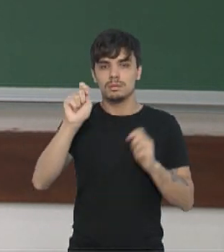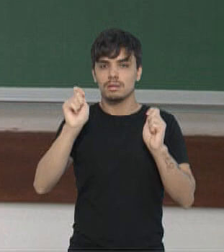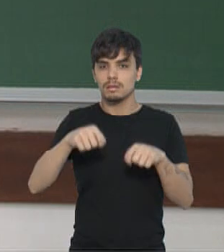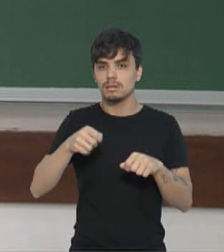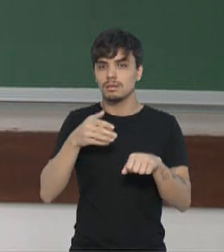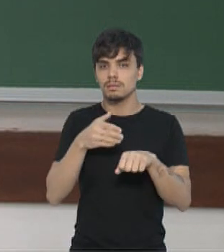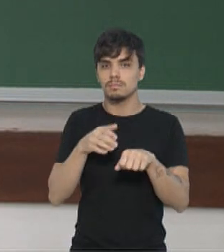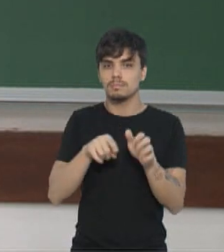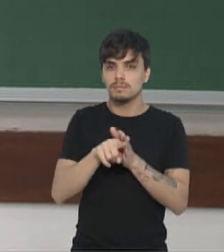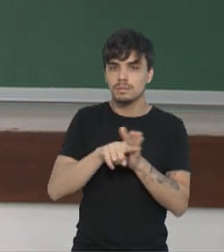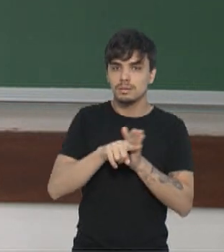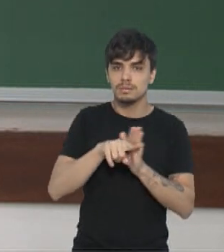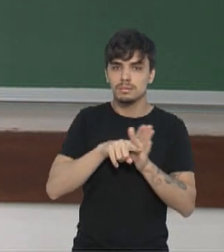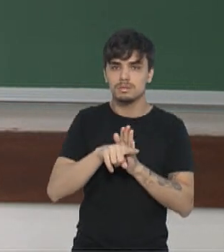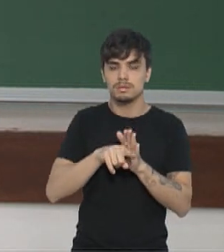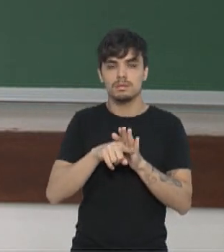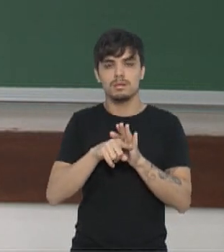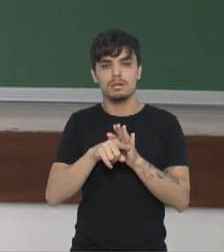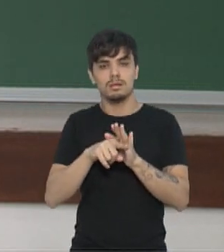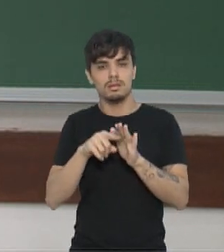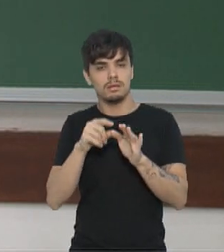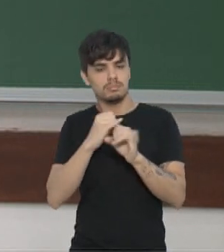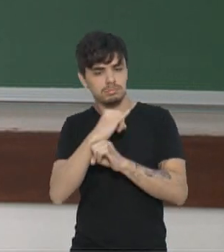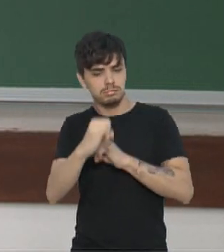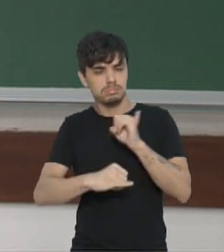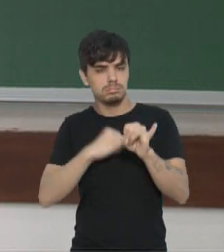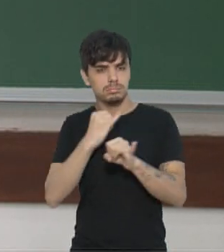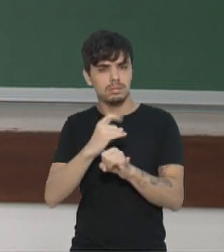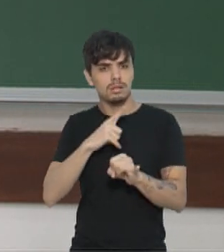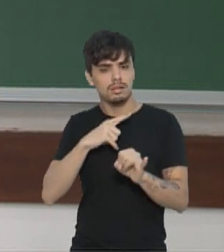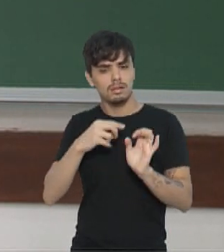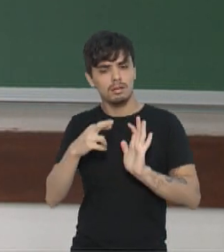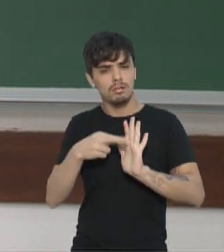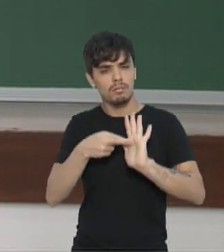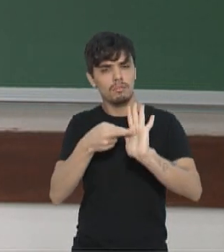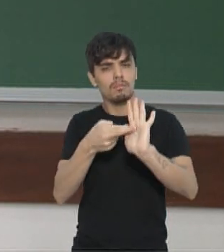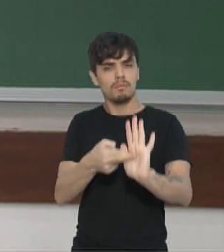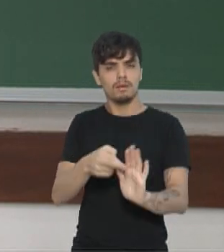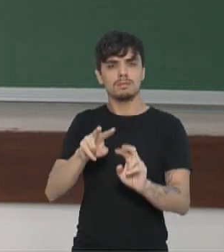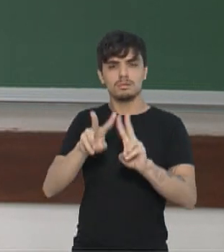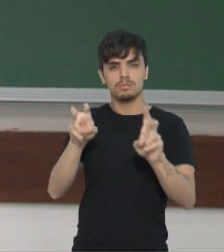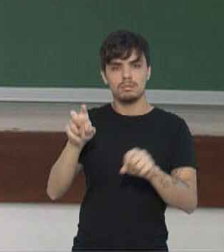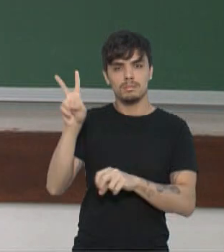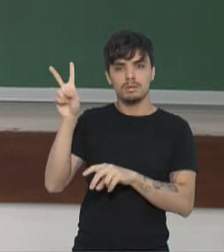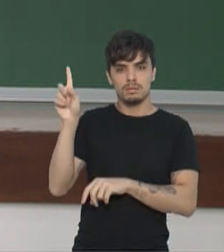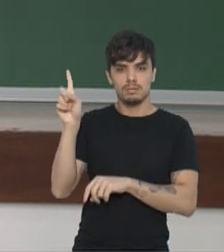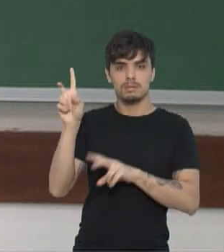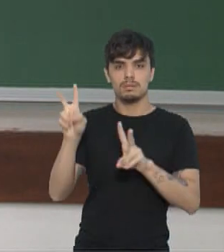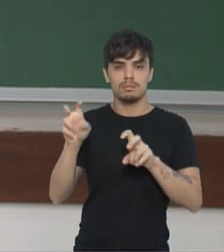pesquisar um pouco mais pela internet, aqui algumas referências a mais sobre esse assunto.